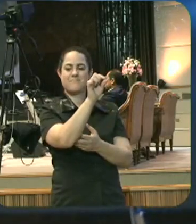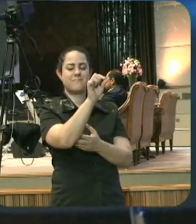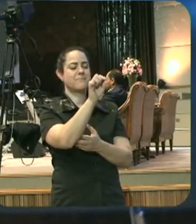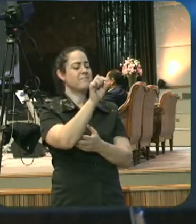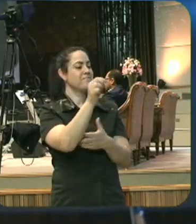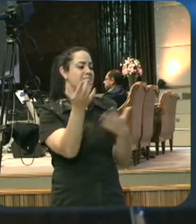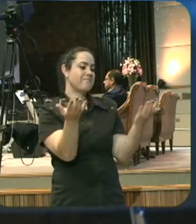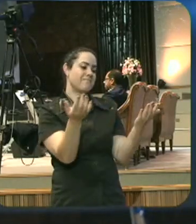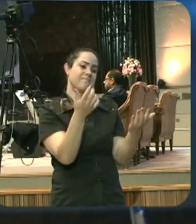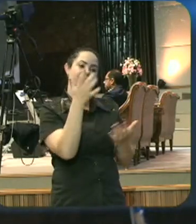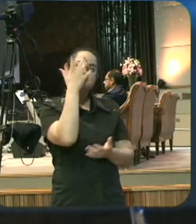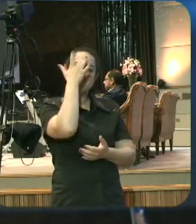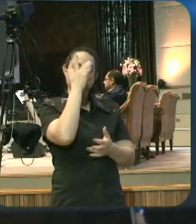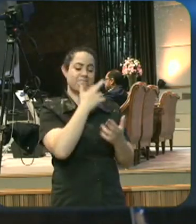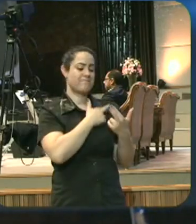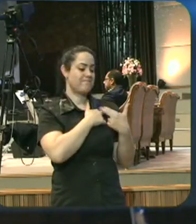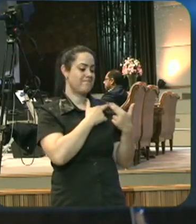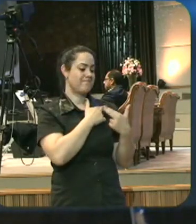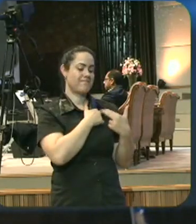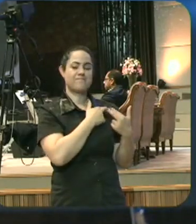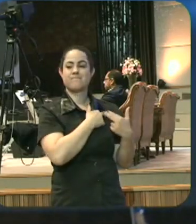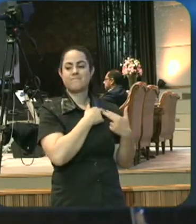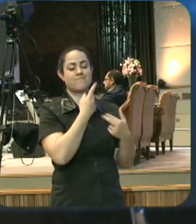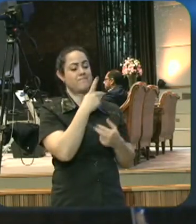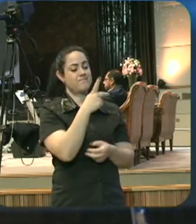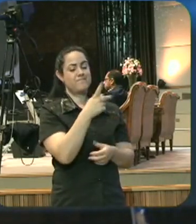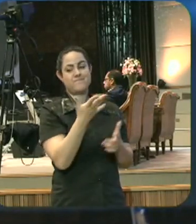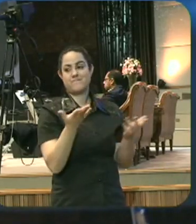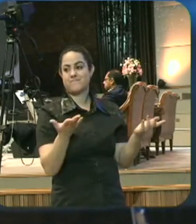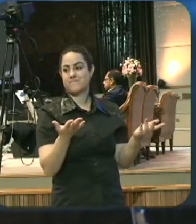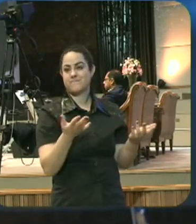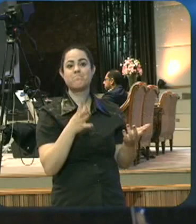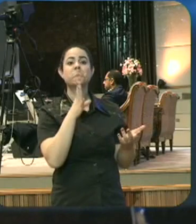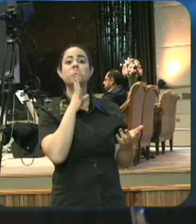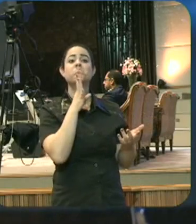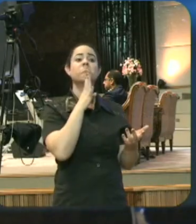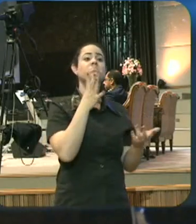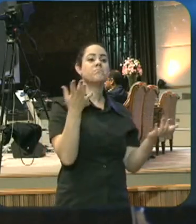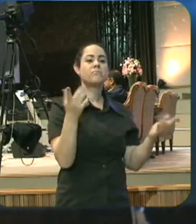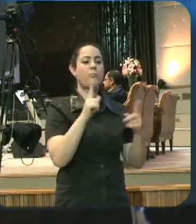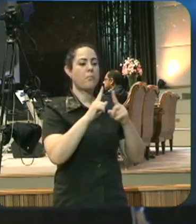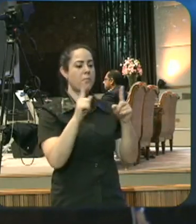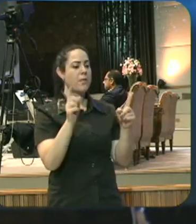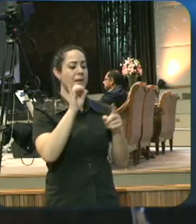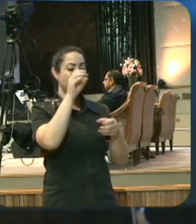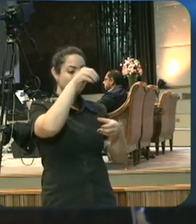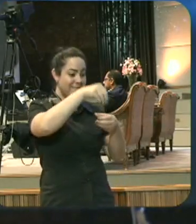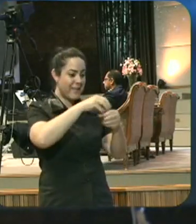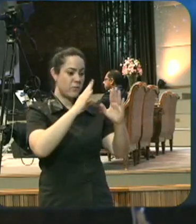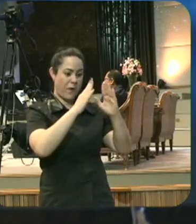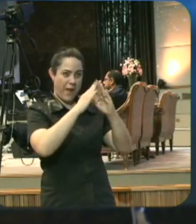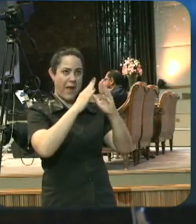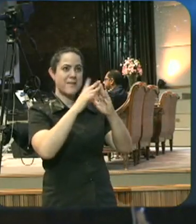casa, eu não sou responsável por vocês, mas se vocês fizerem isso,